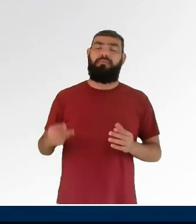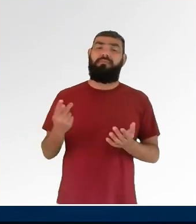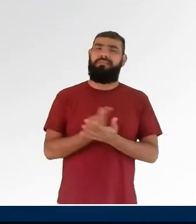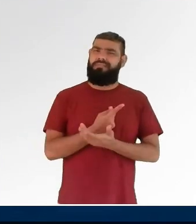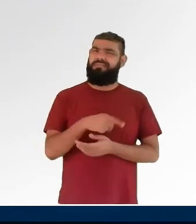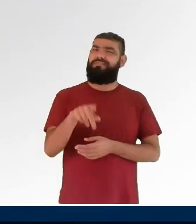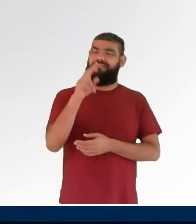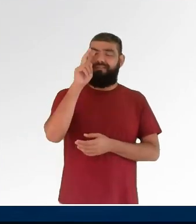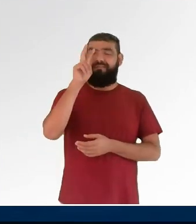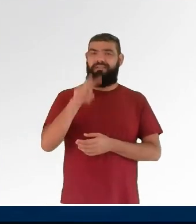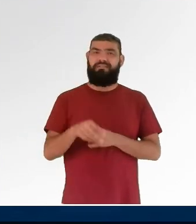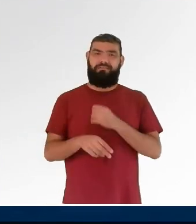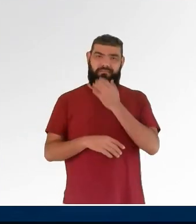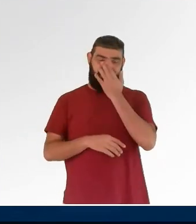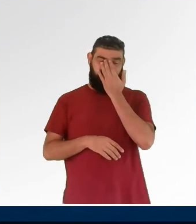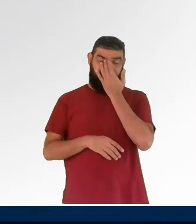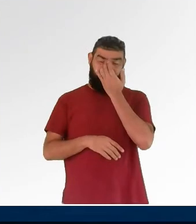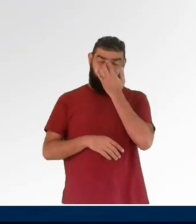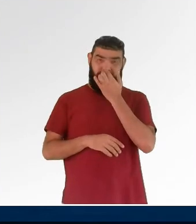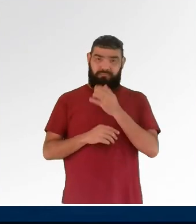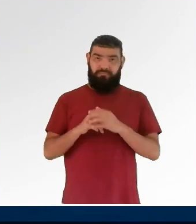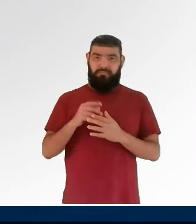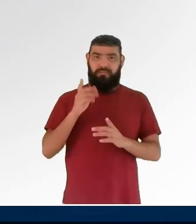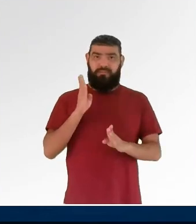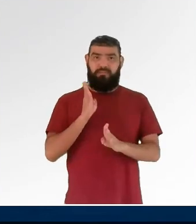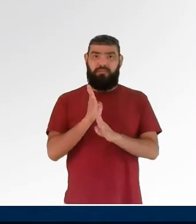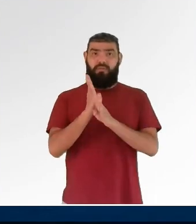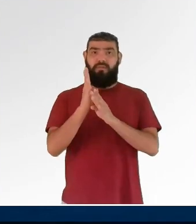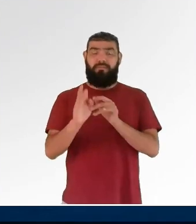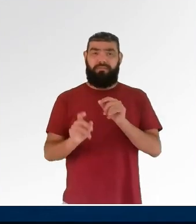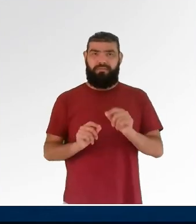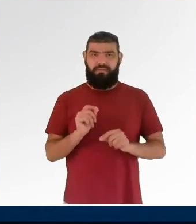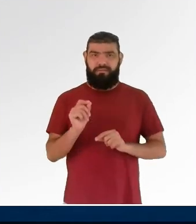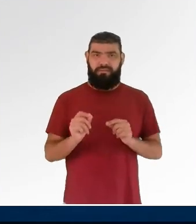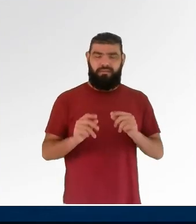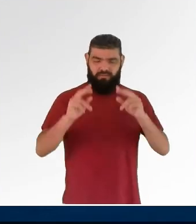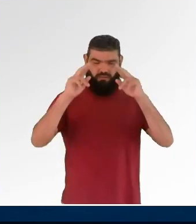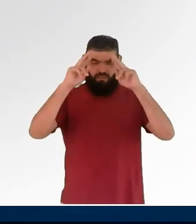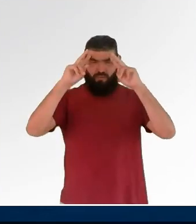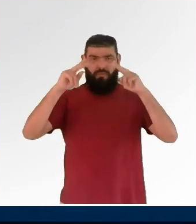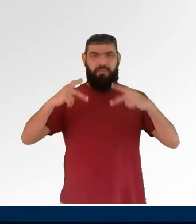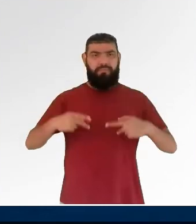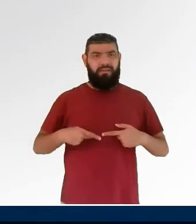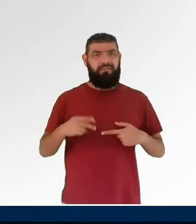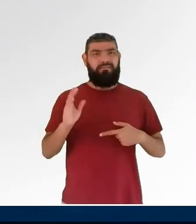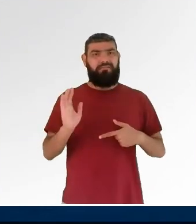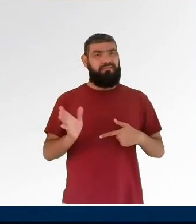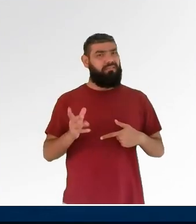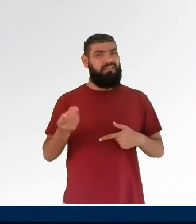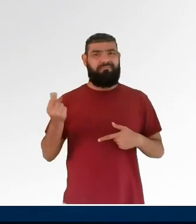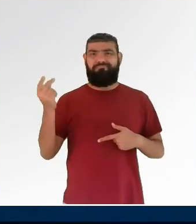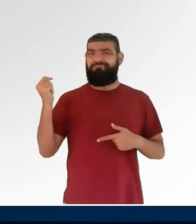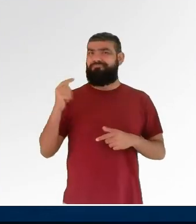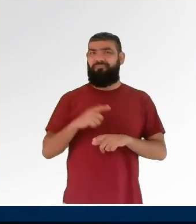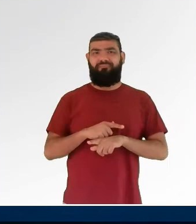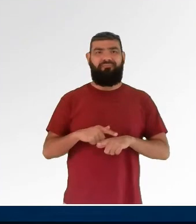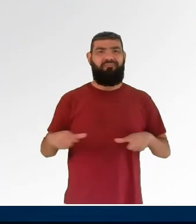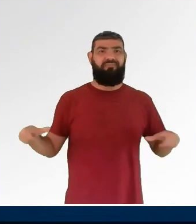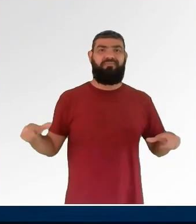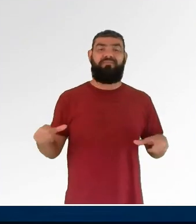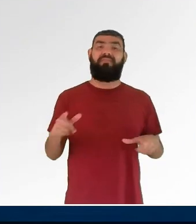Ele descobre que os seres humanos já praticamente não existiam. O que nós tínhamos